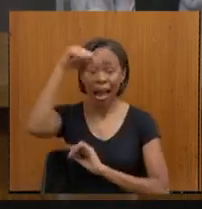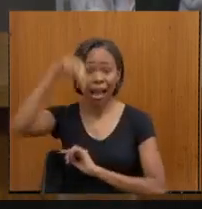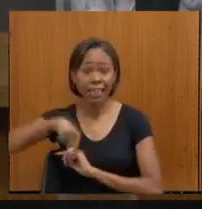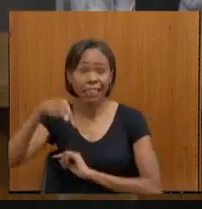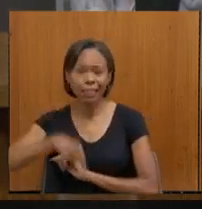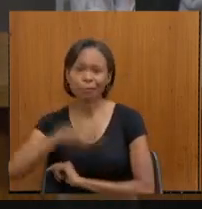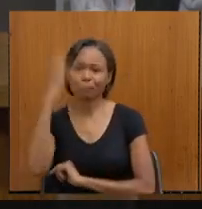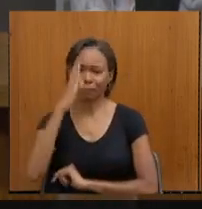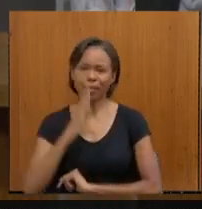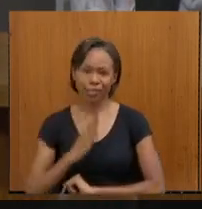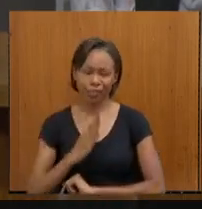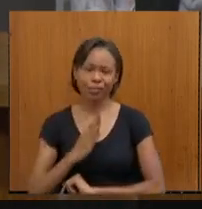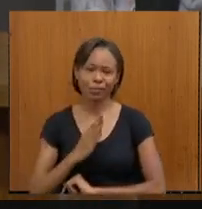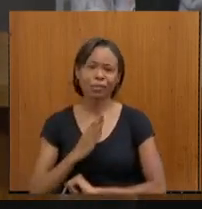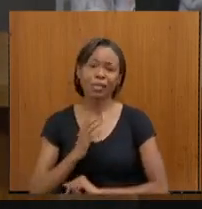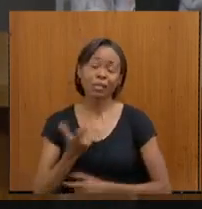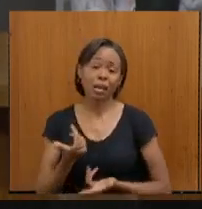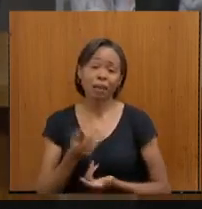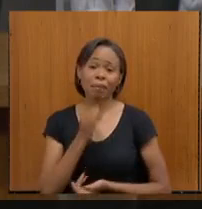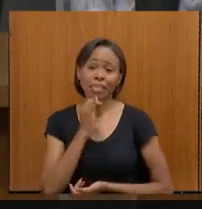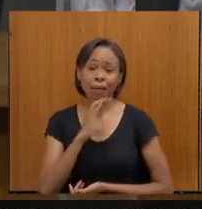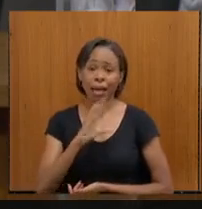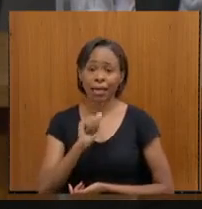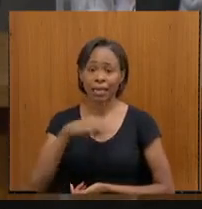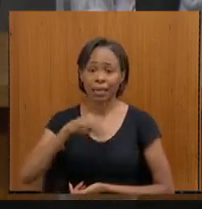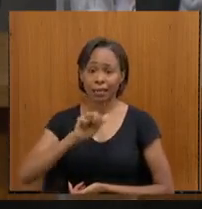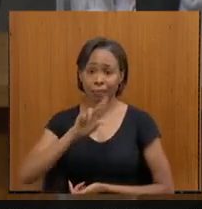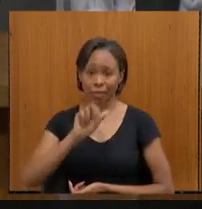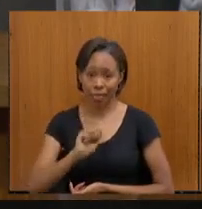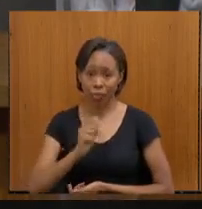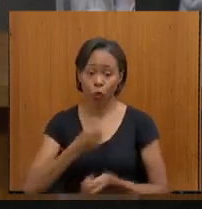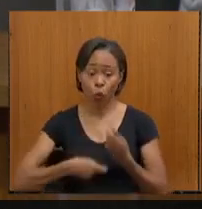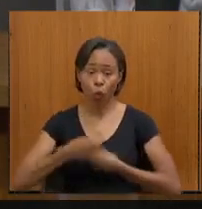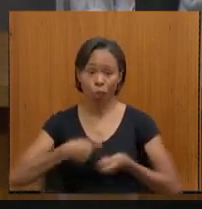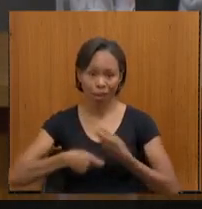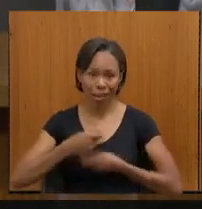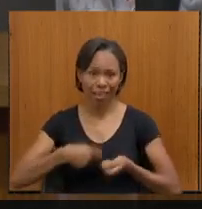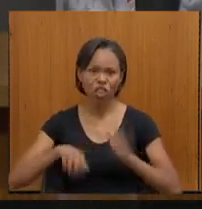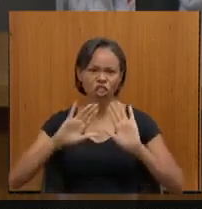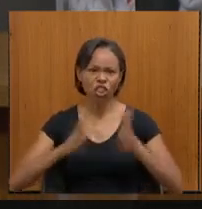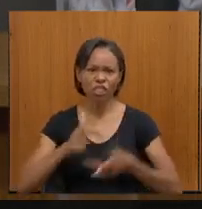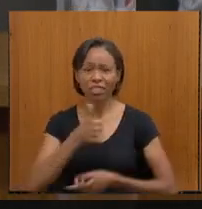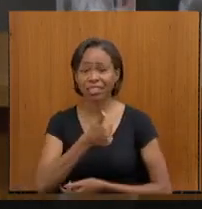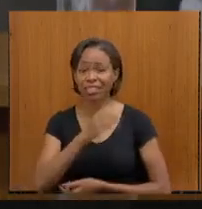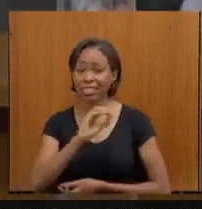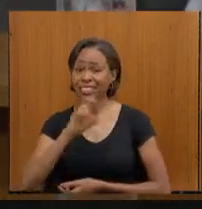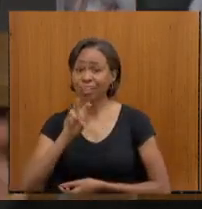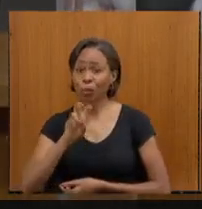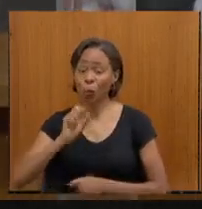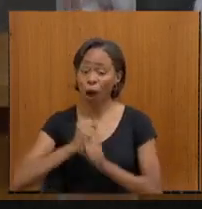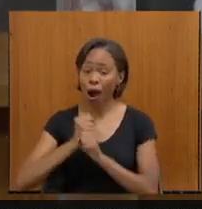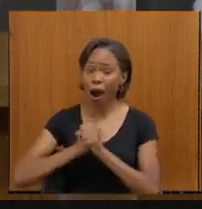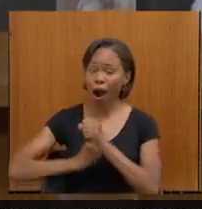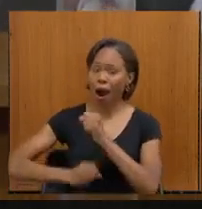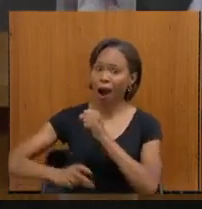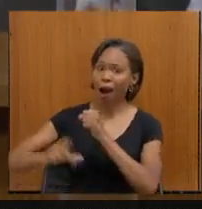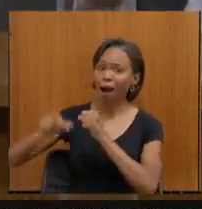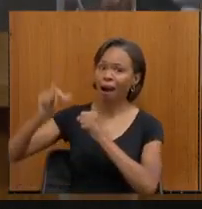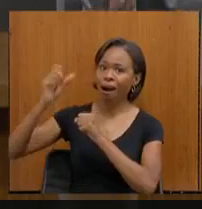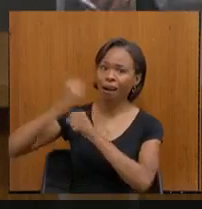própria Câmara de comércio está comemorando este ano 105 anos de existência então isso mostra já uma